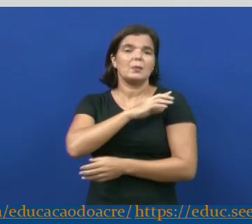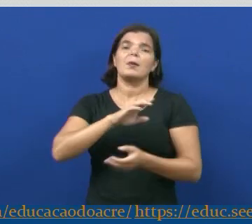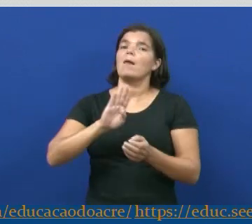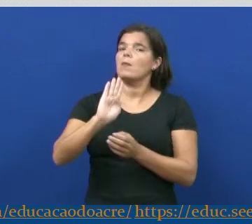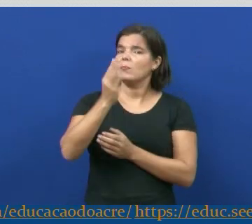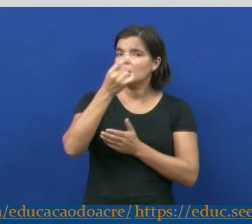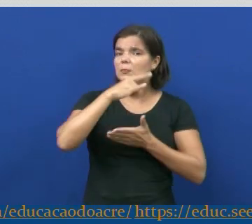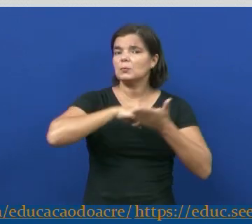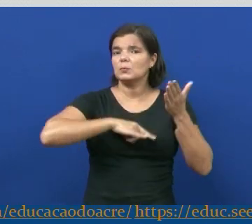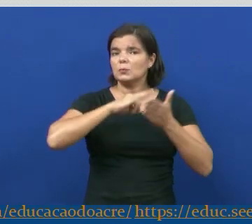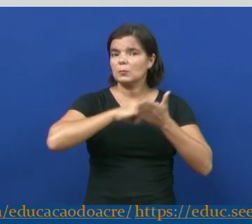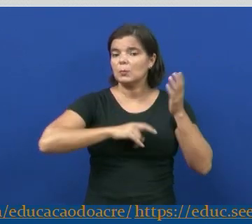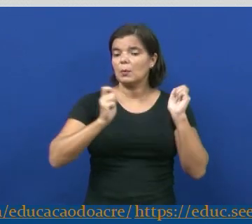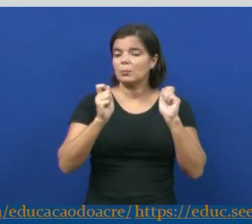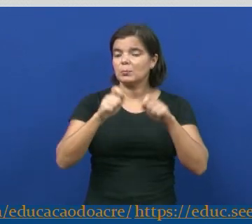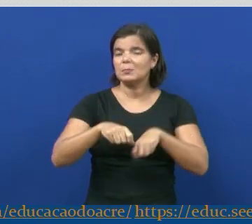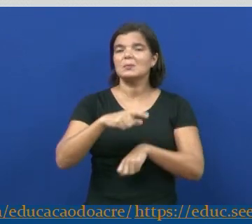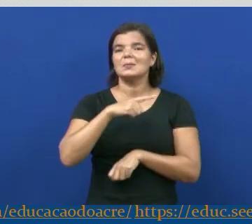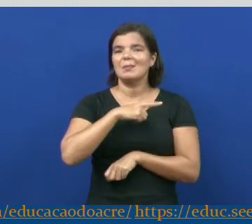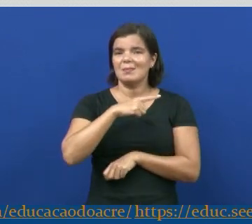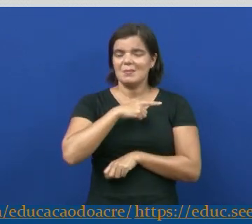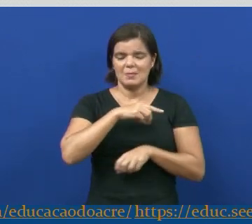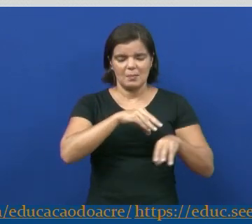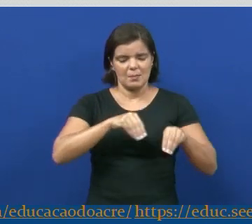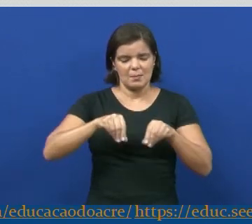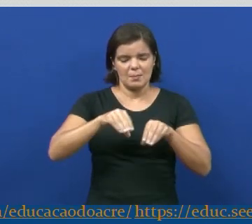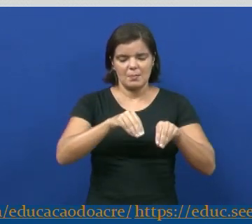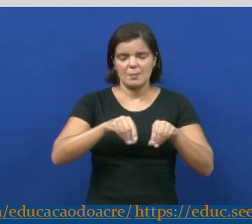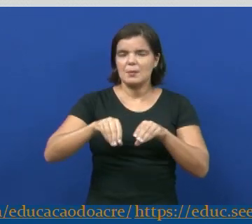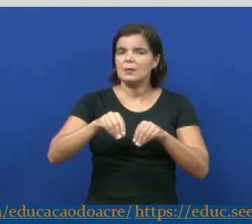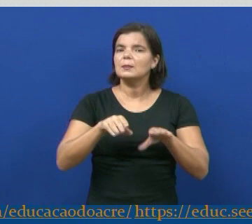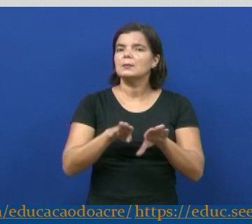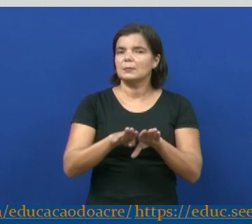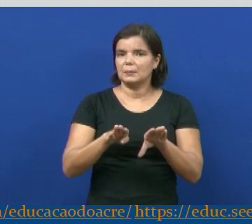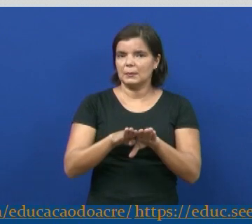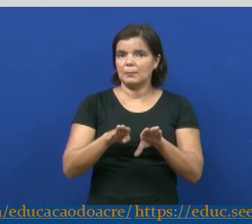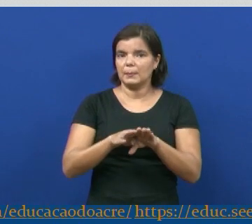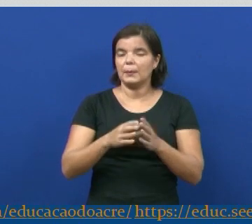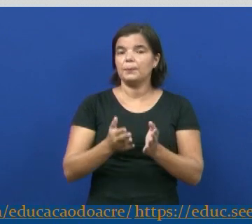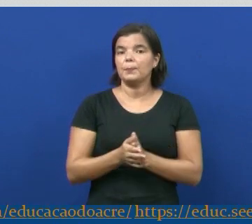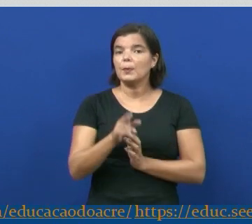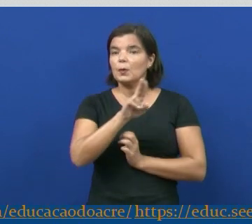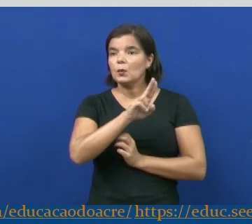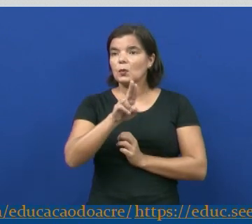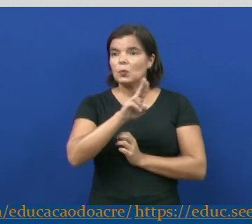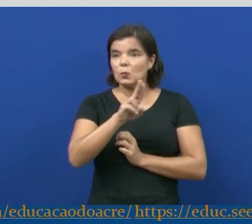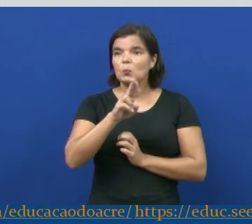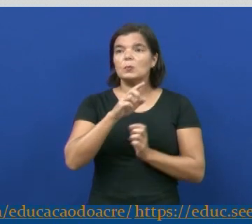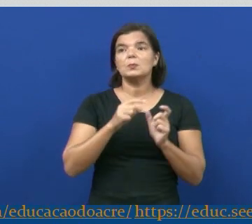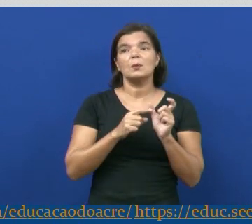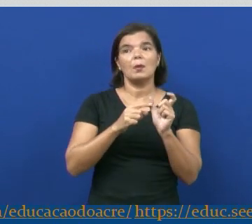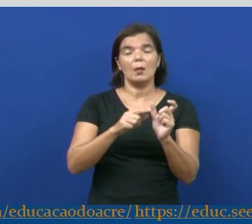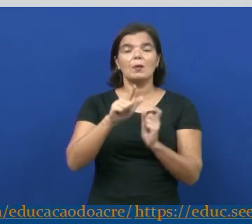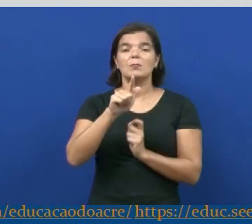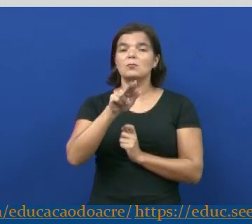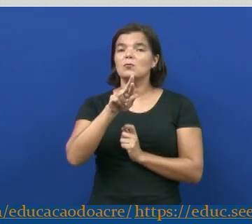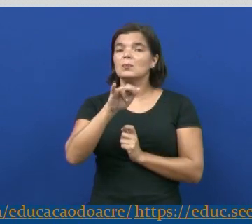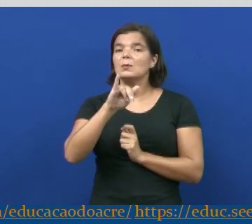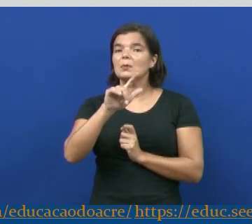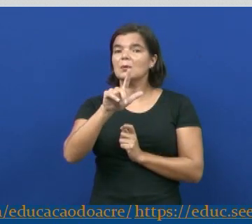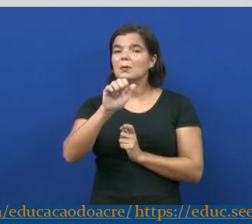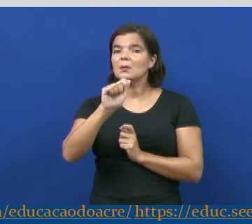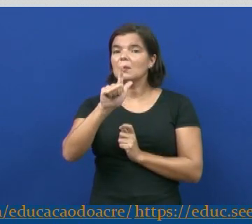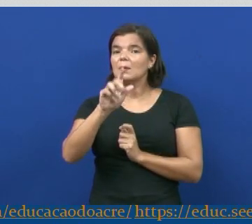falsificação de documentos para poder adquirir terras, tá? E aí esse nomezinho aí é dado por conta, né, a gente sabe